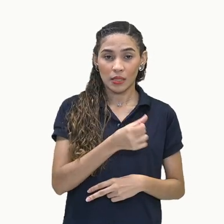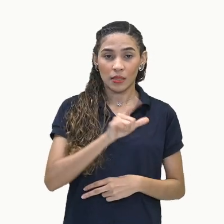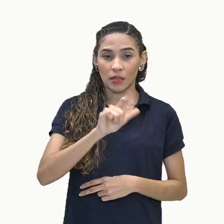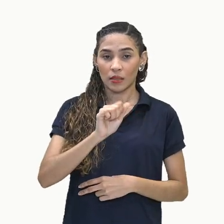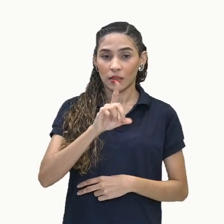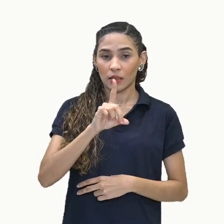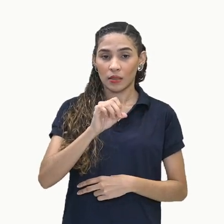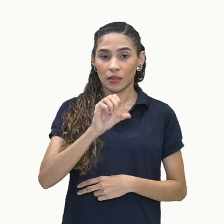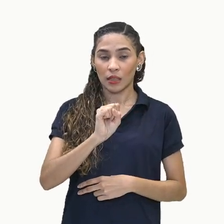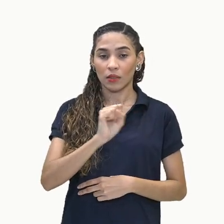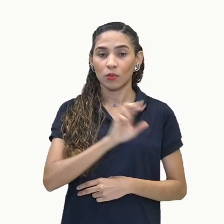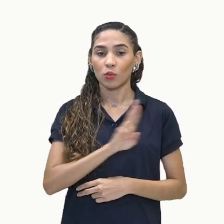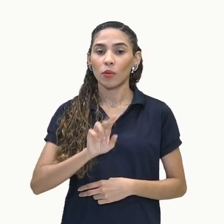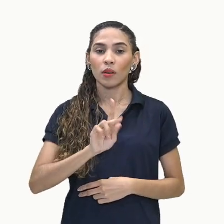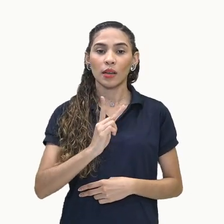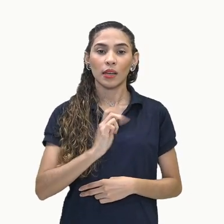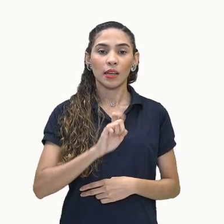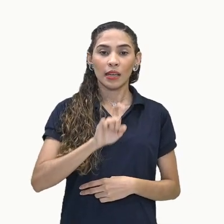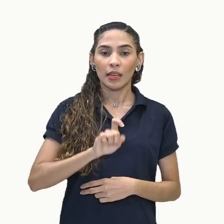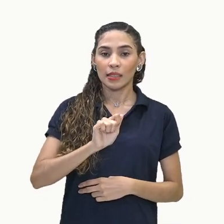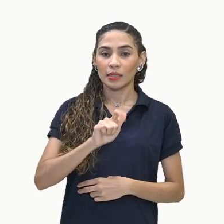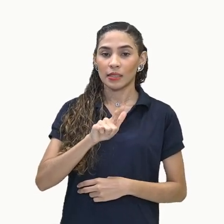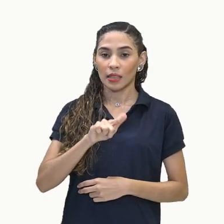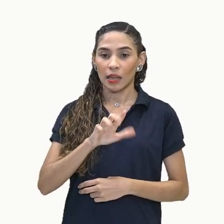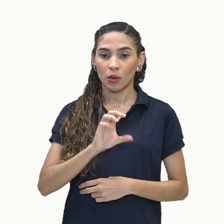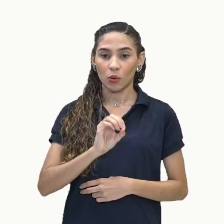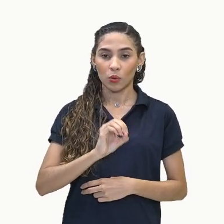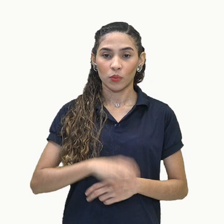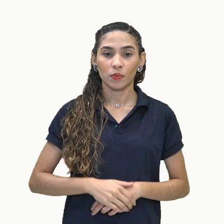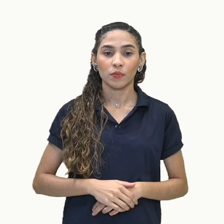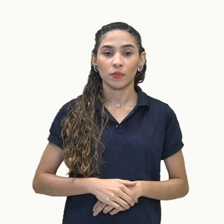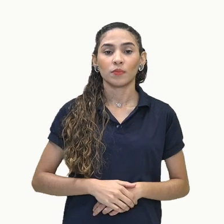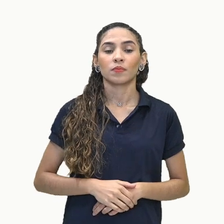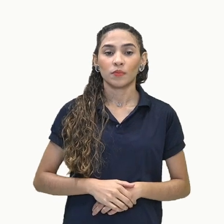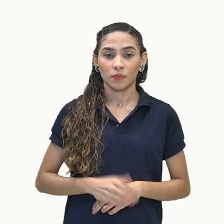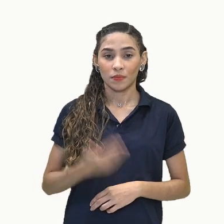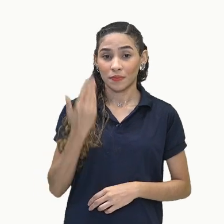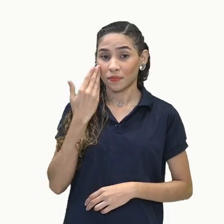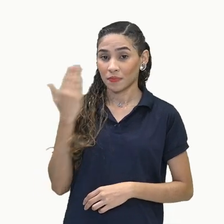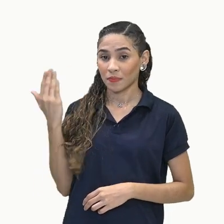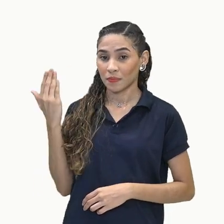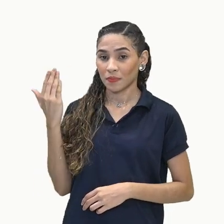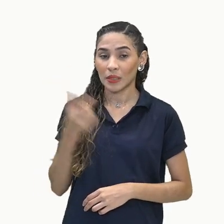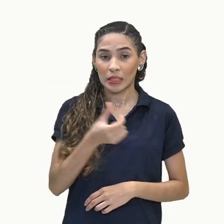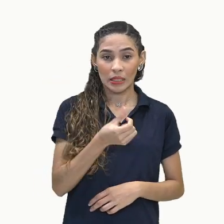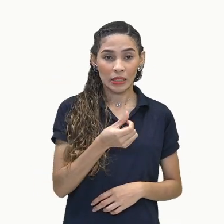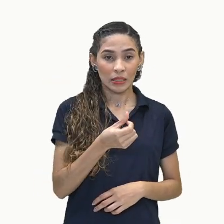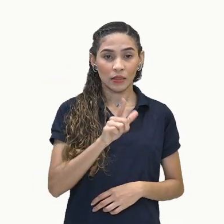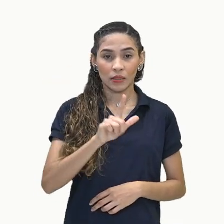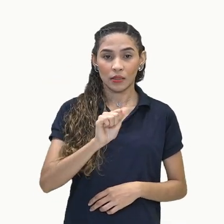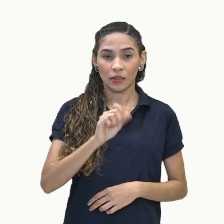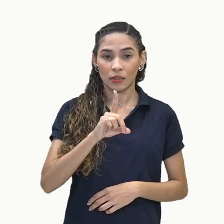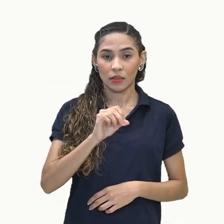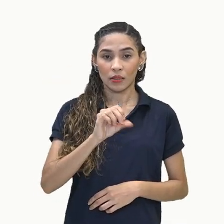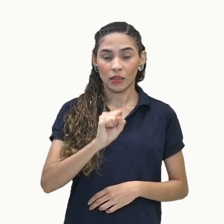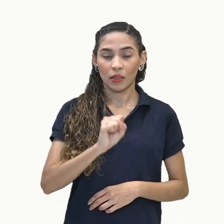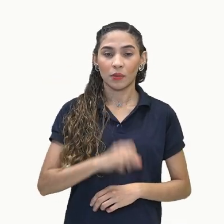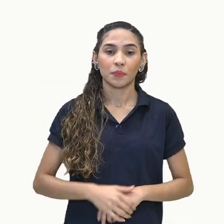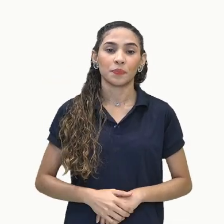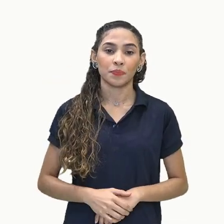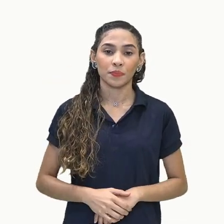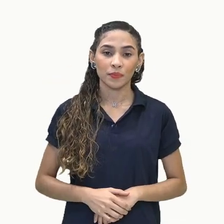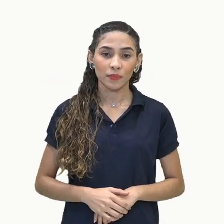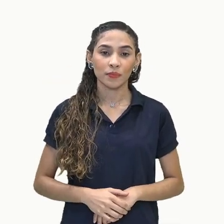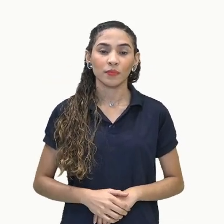é o hexágono. Então, ó, 1, 2, 3, 4, 5,